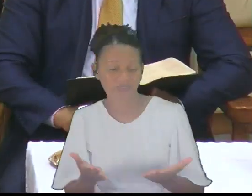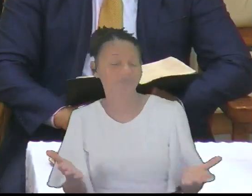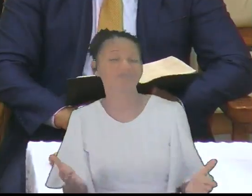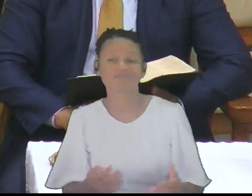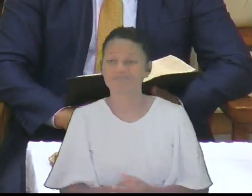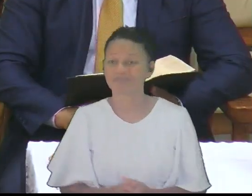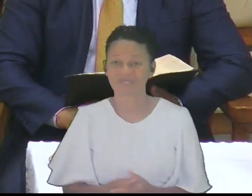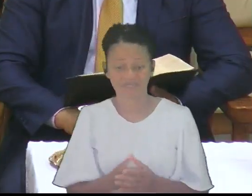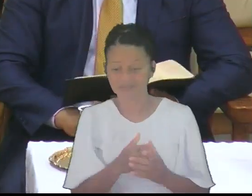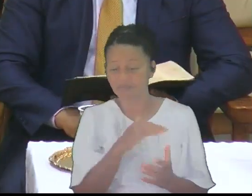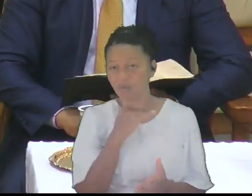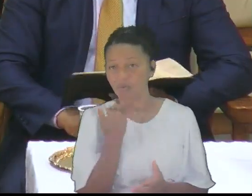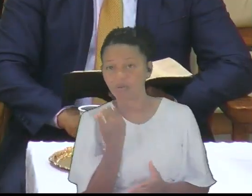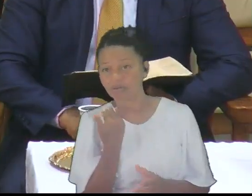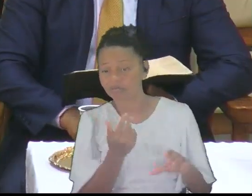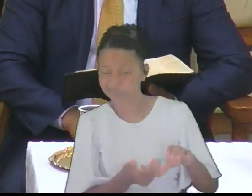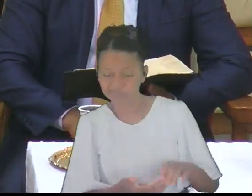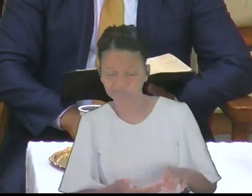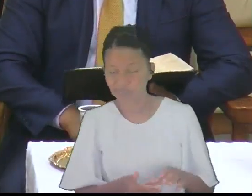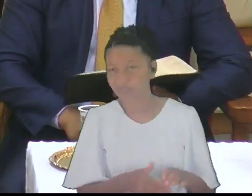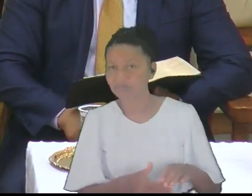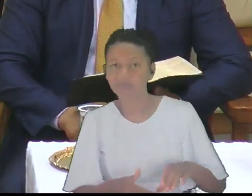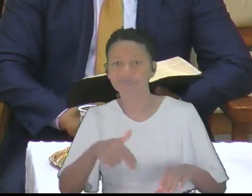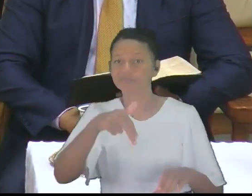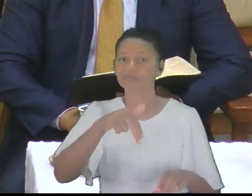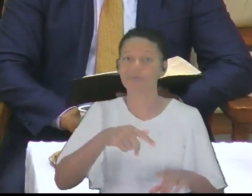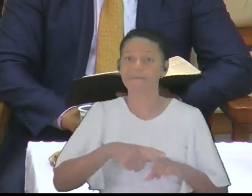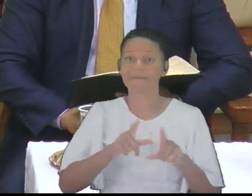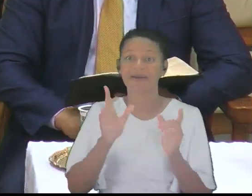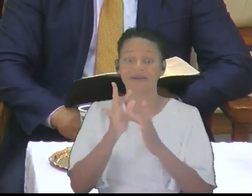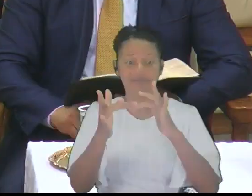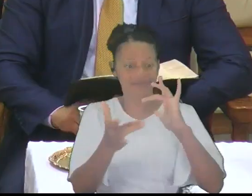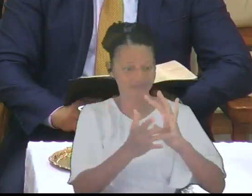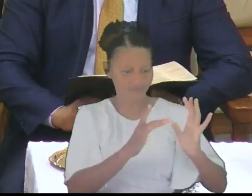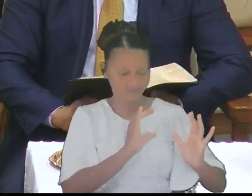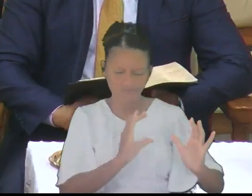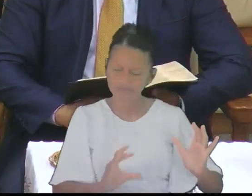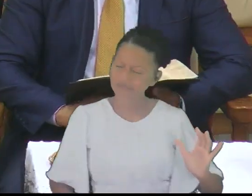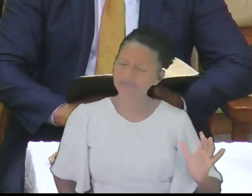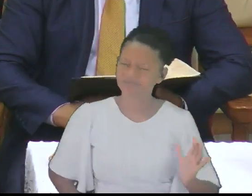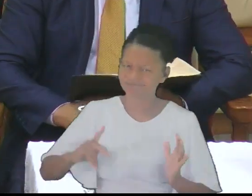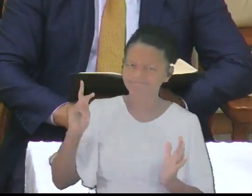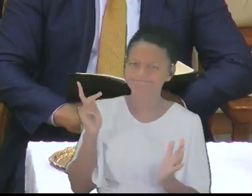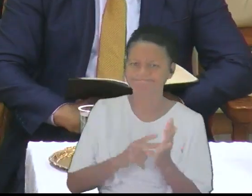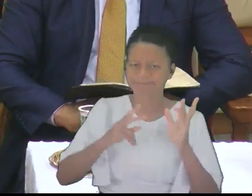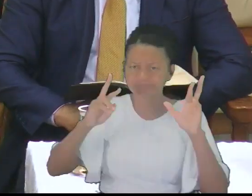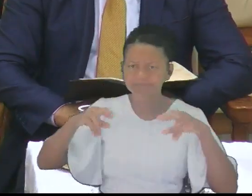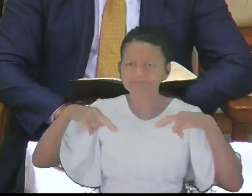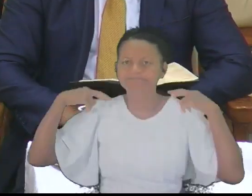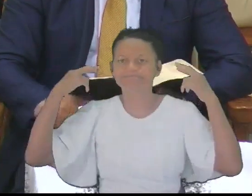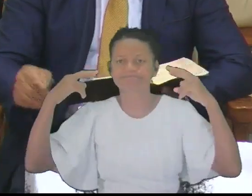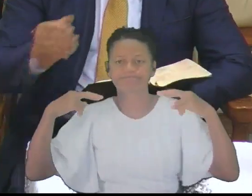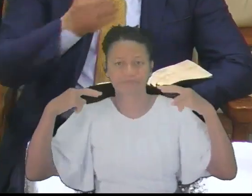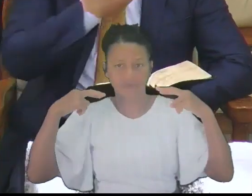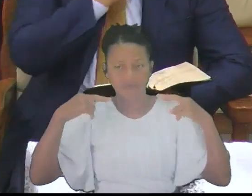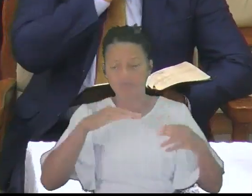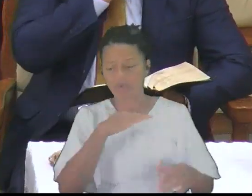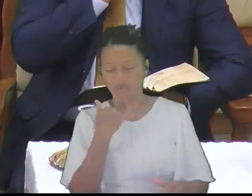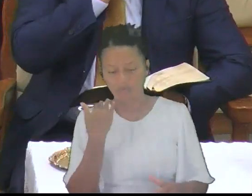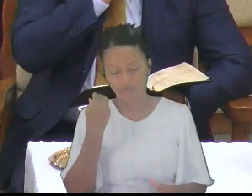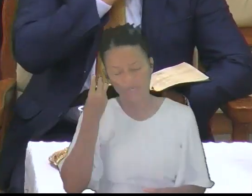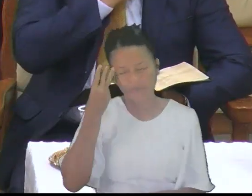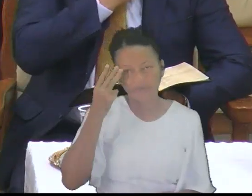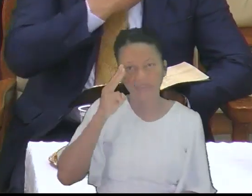e não ressuscitavam. Mas o Cristo, o verdadeiro Cordeiro, ele morreu, mas ao terceiro dia, foi